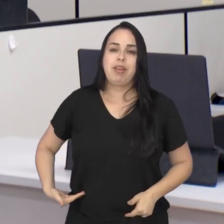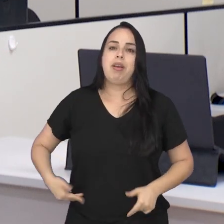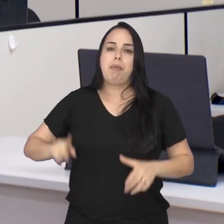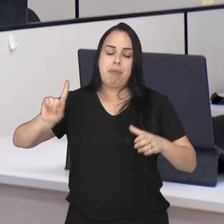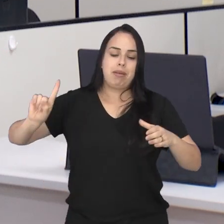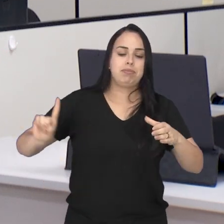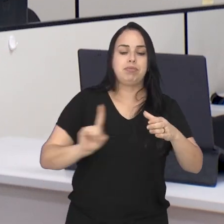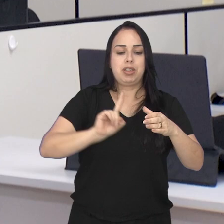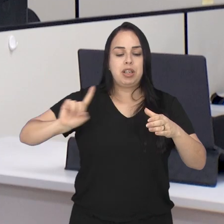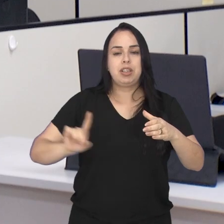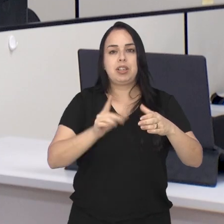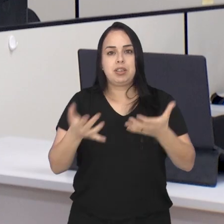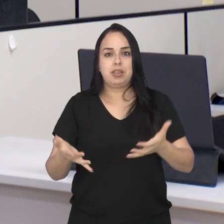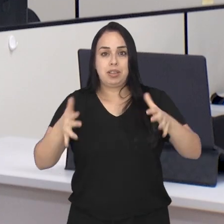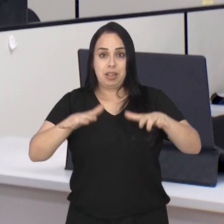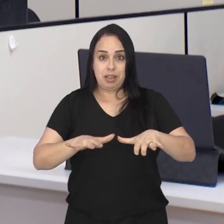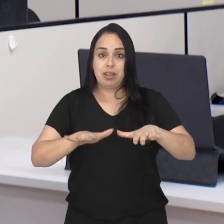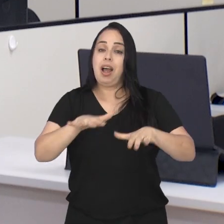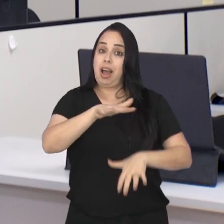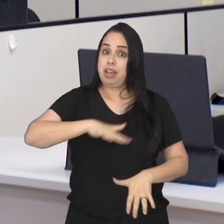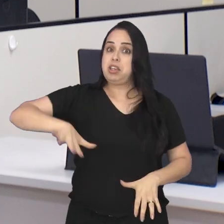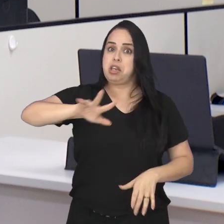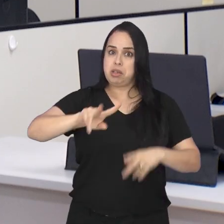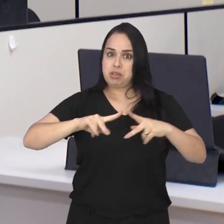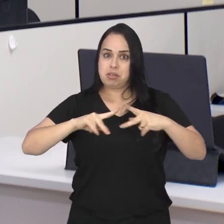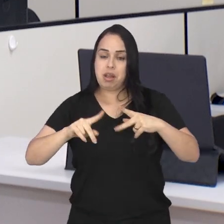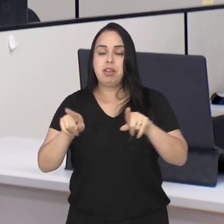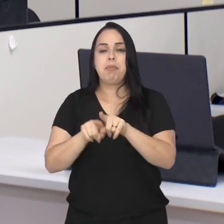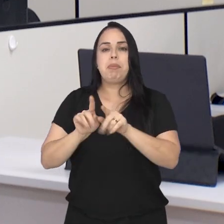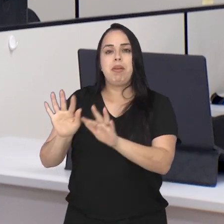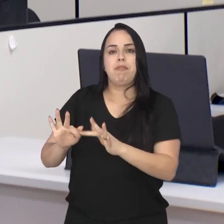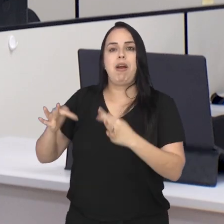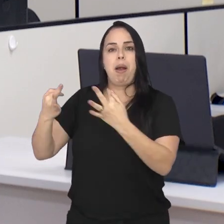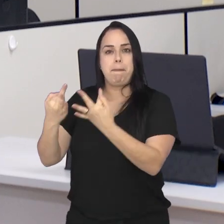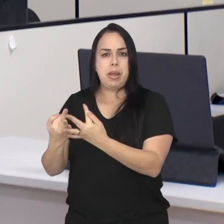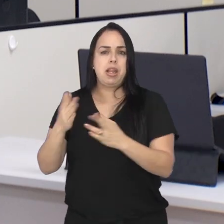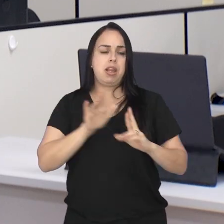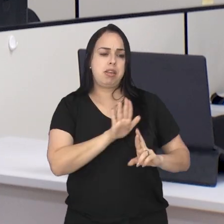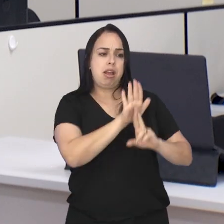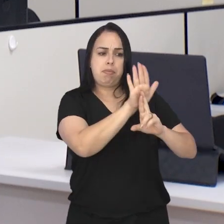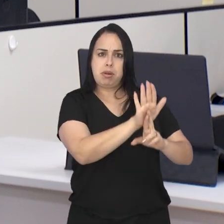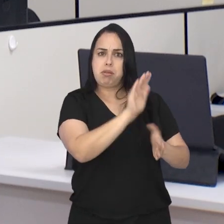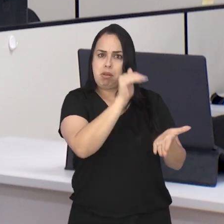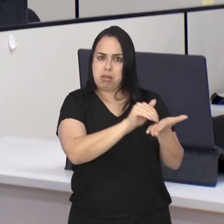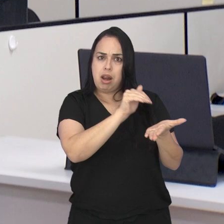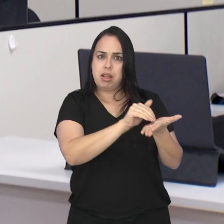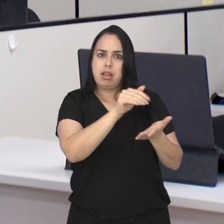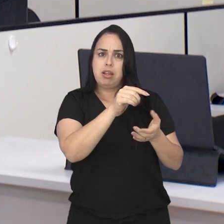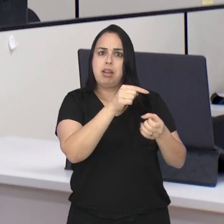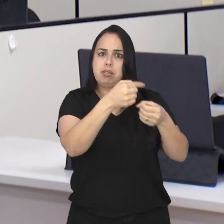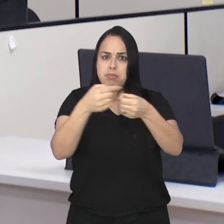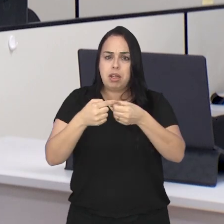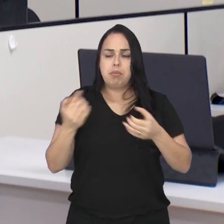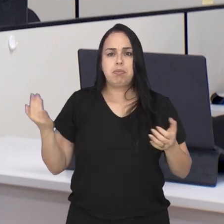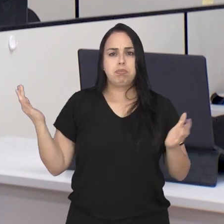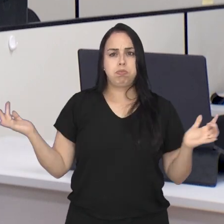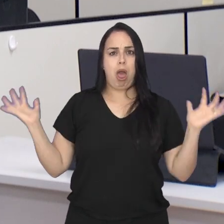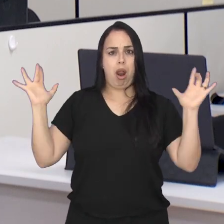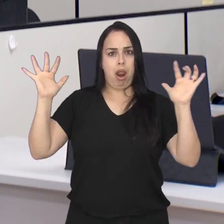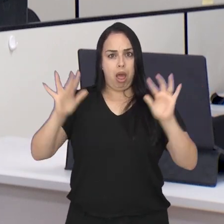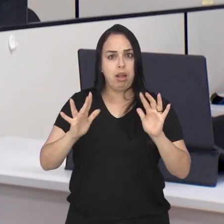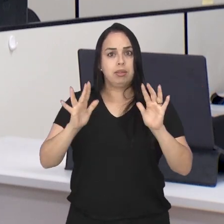de acesso e inclusão aos autistas na cidade familiares e representantes de diversas secretarias municipais